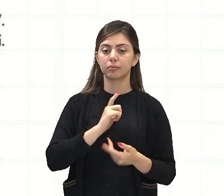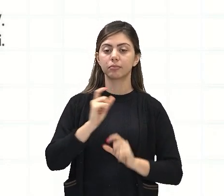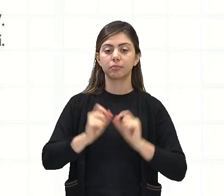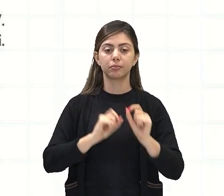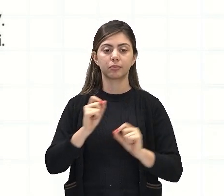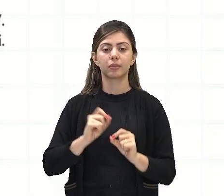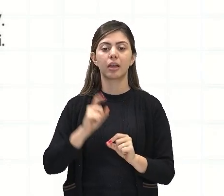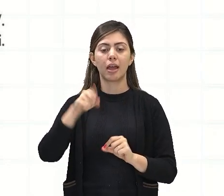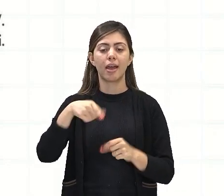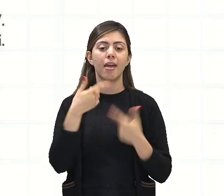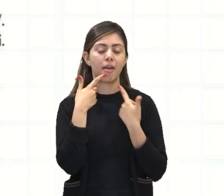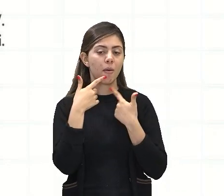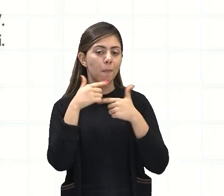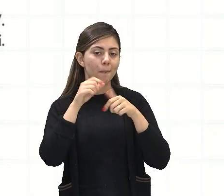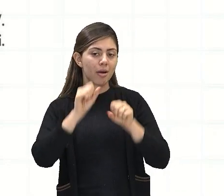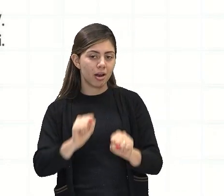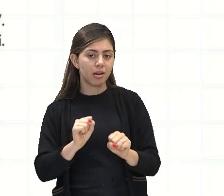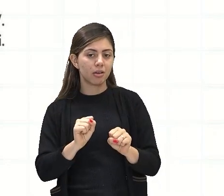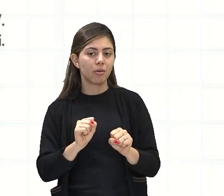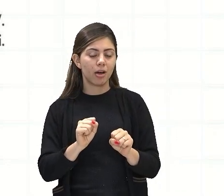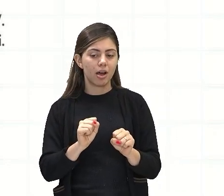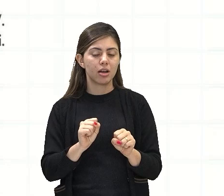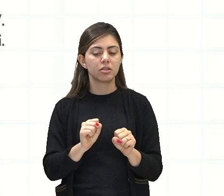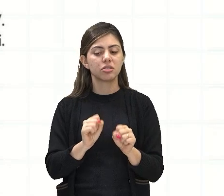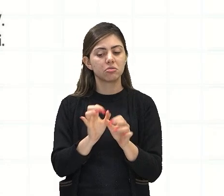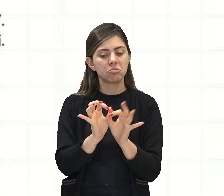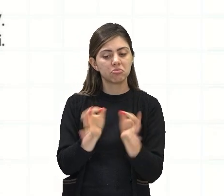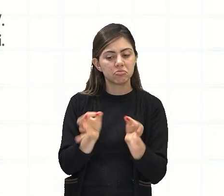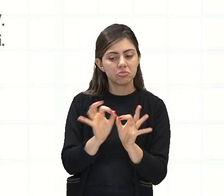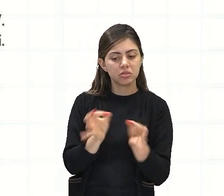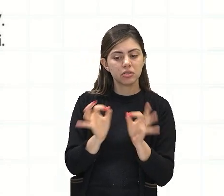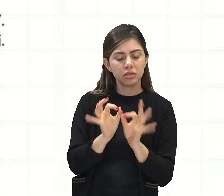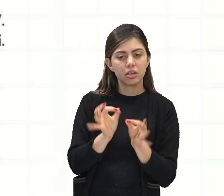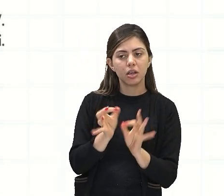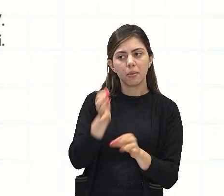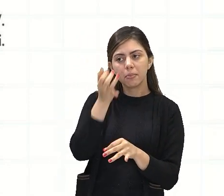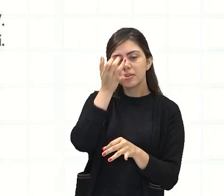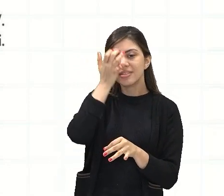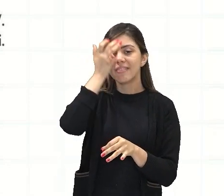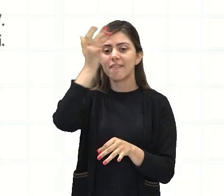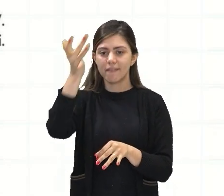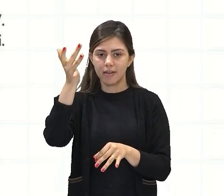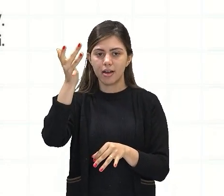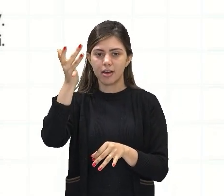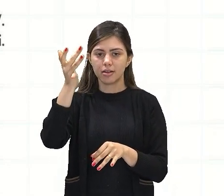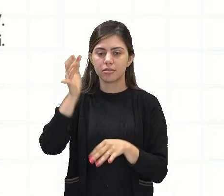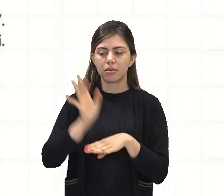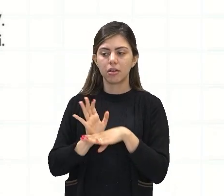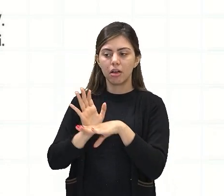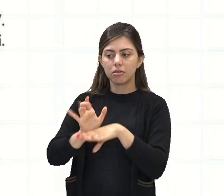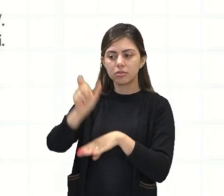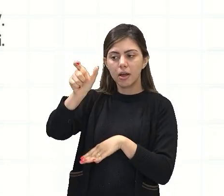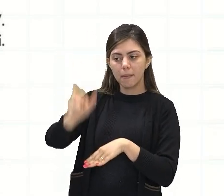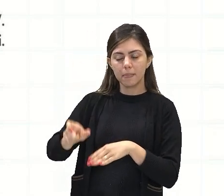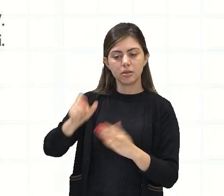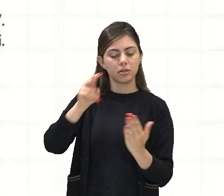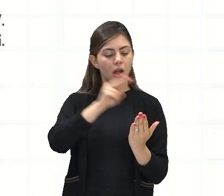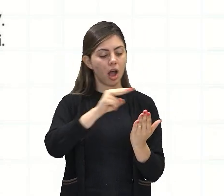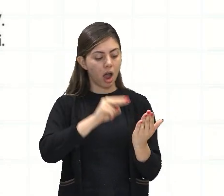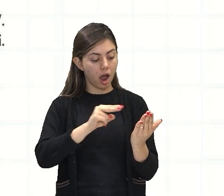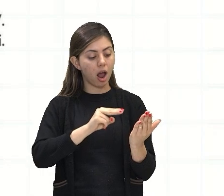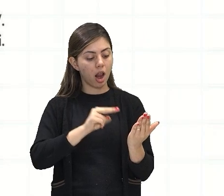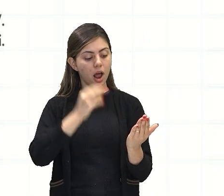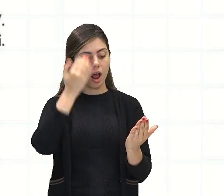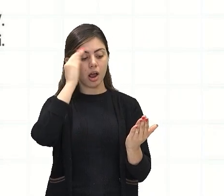uma linguagem que tem como característica a clareza, a simplicidade, para que você possa entender